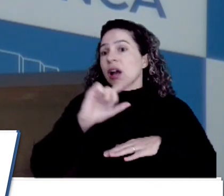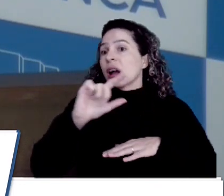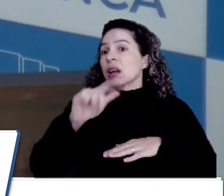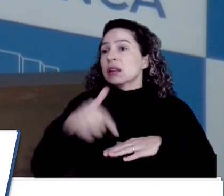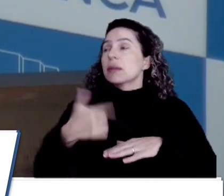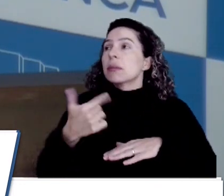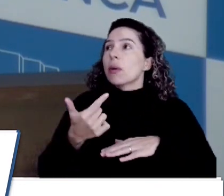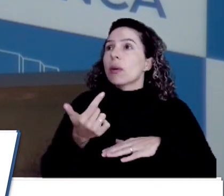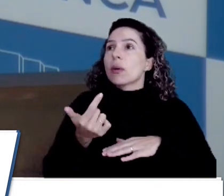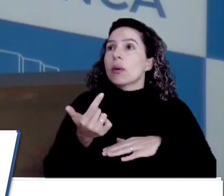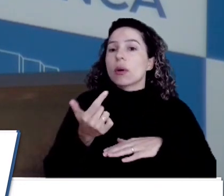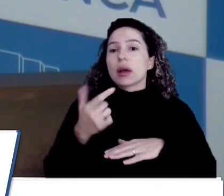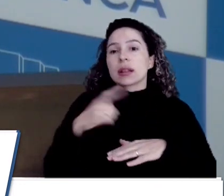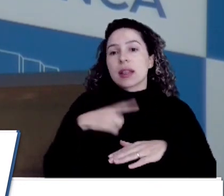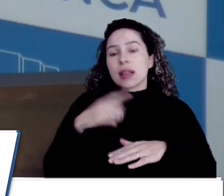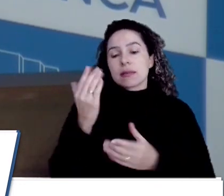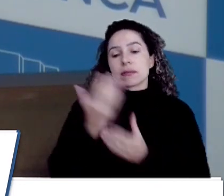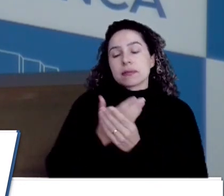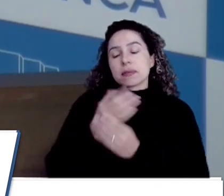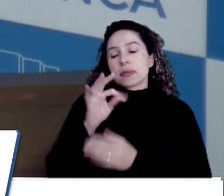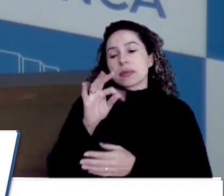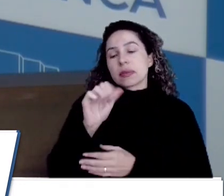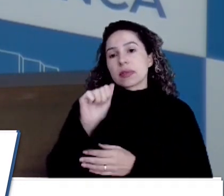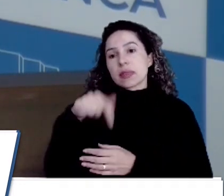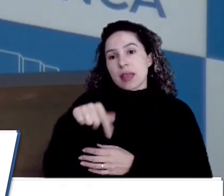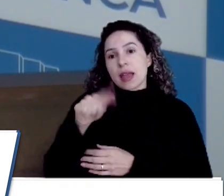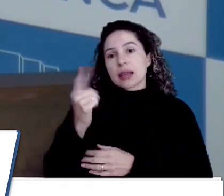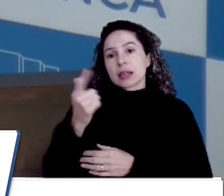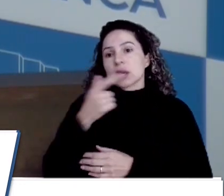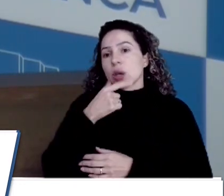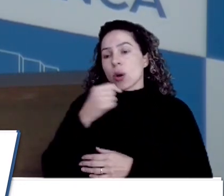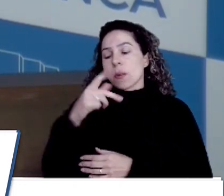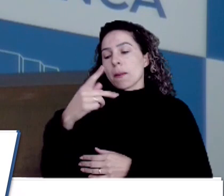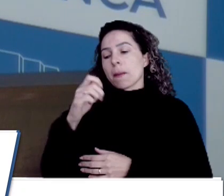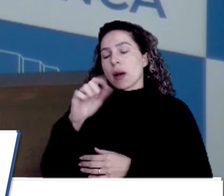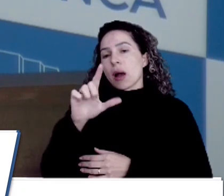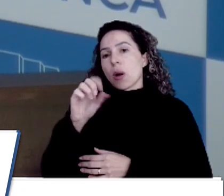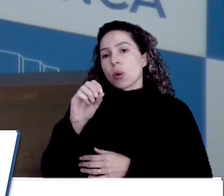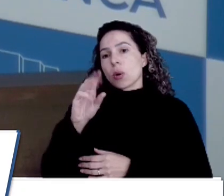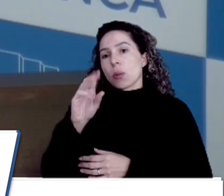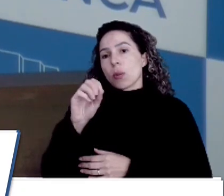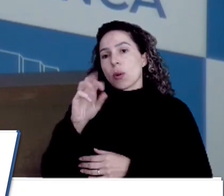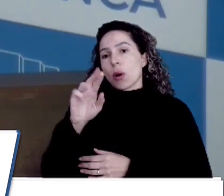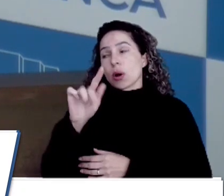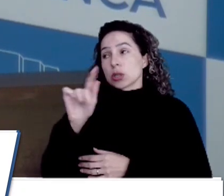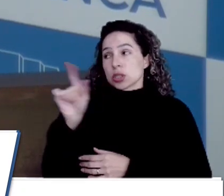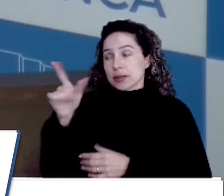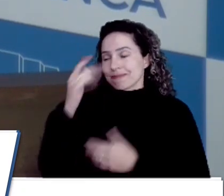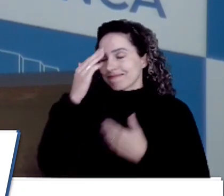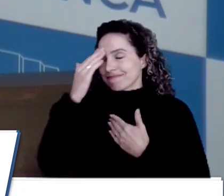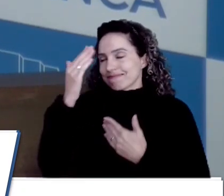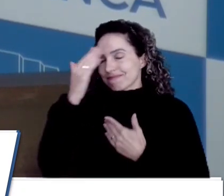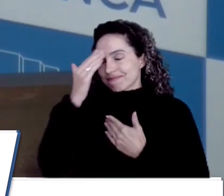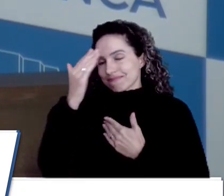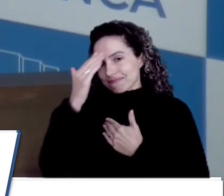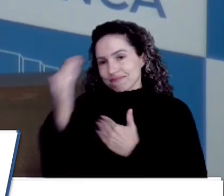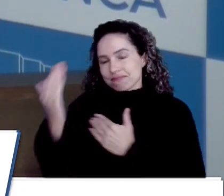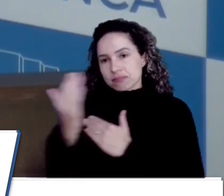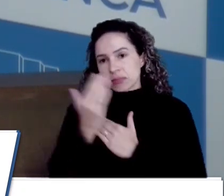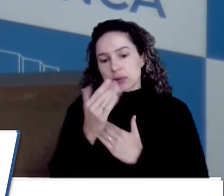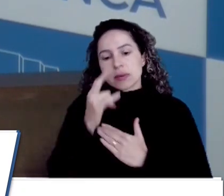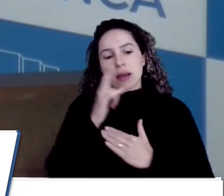um taque com o promotor, Paulo Borges, até tenho que agradecer ele muito, por ter